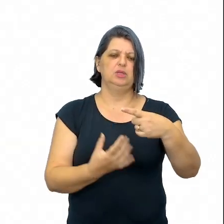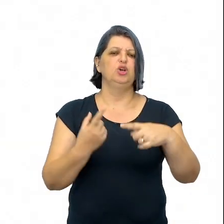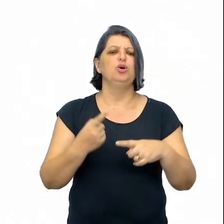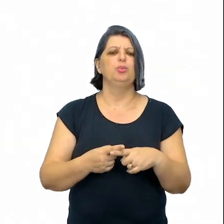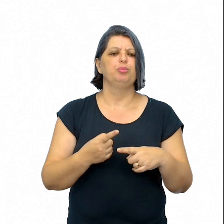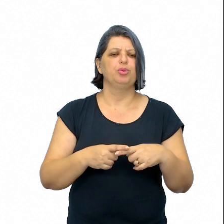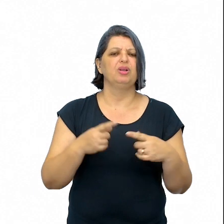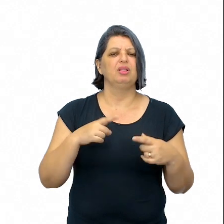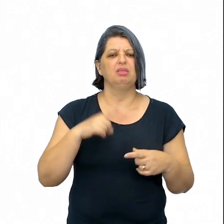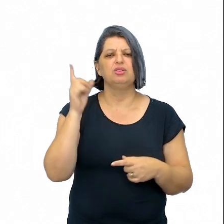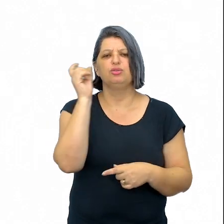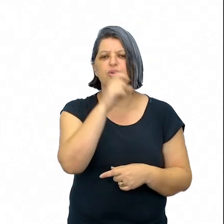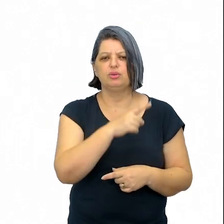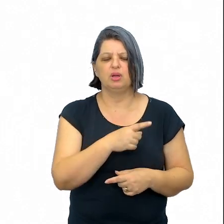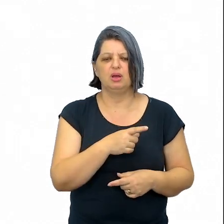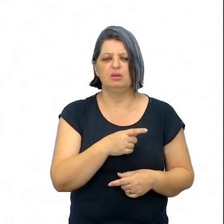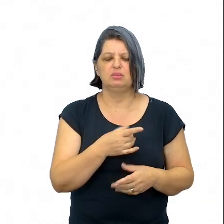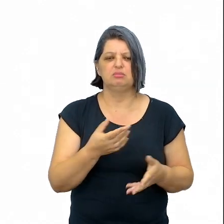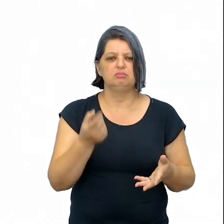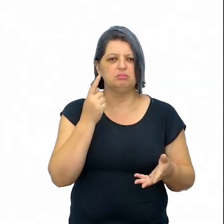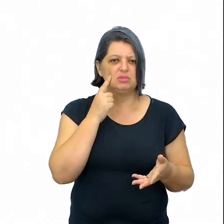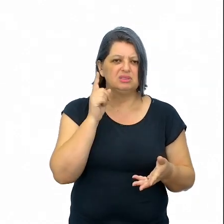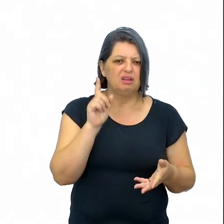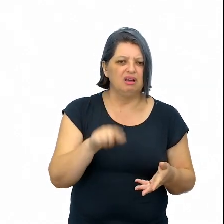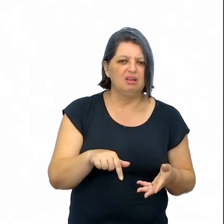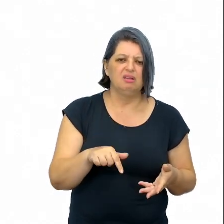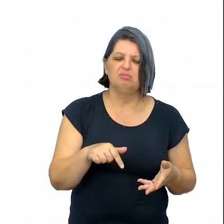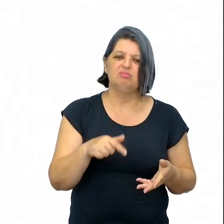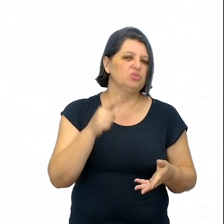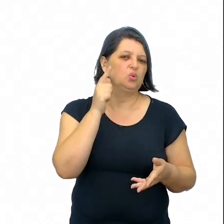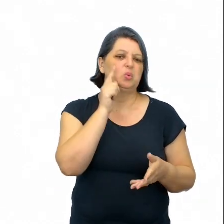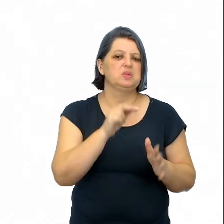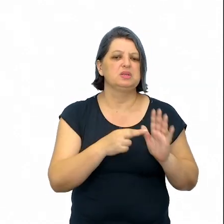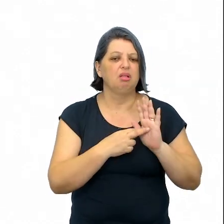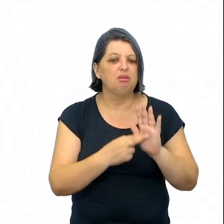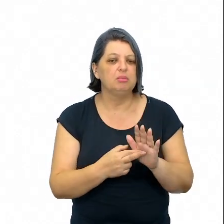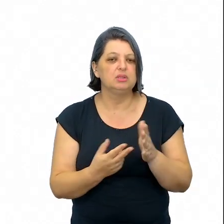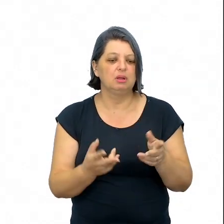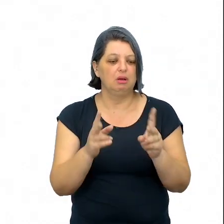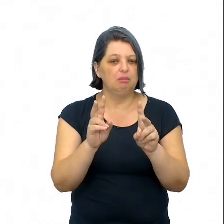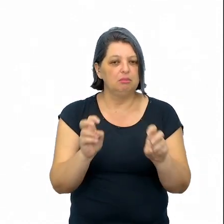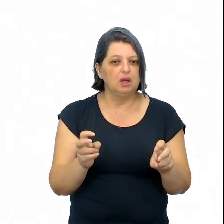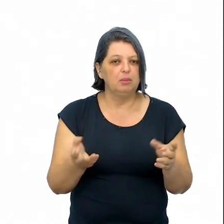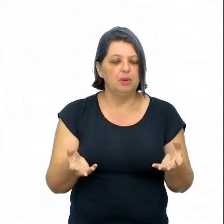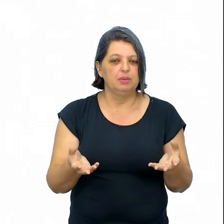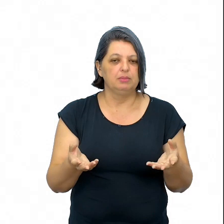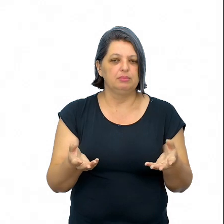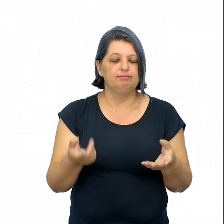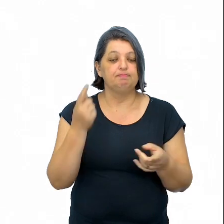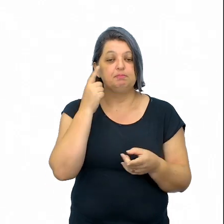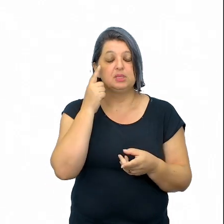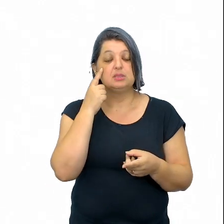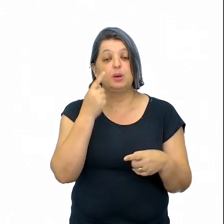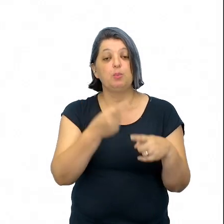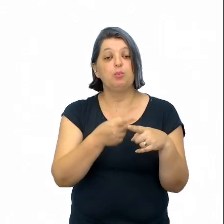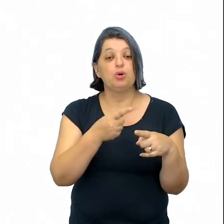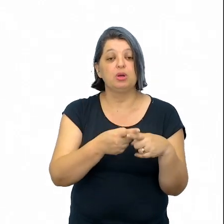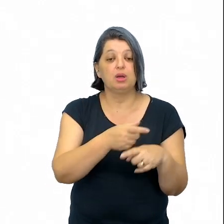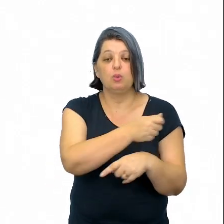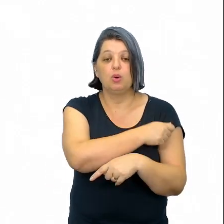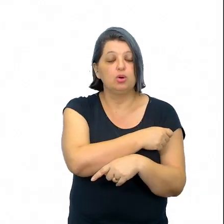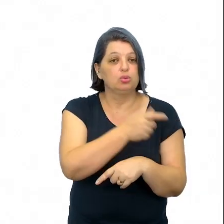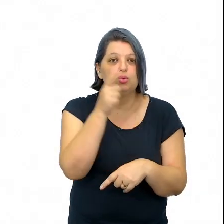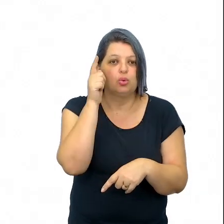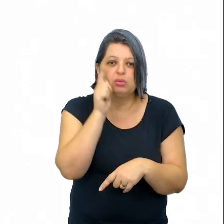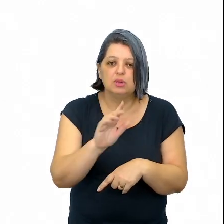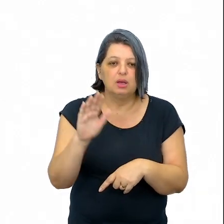essa dificuldade? Será que é o hábito da gente não representar, de nós não trabalharmos? Então, a gente tem que pensar por que o meu aluno não consegue ver